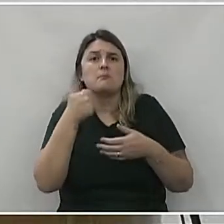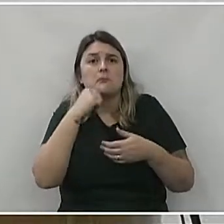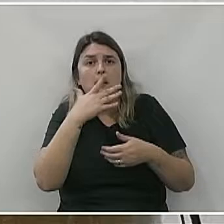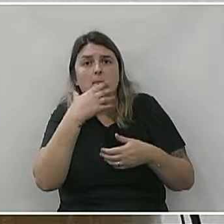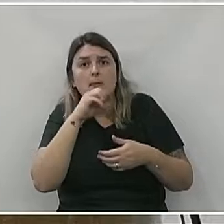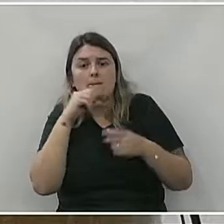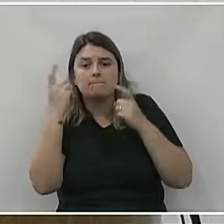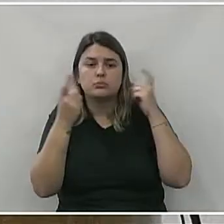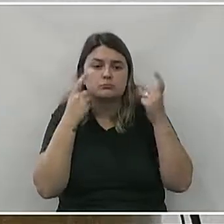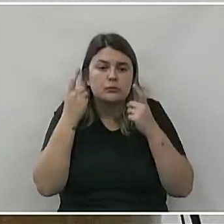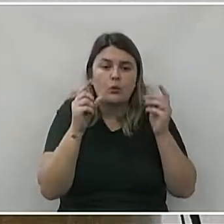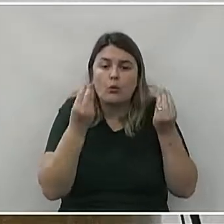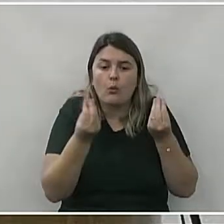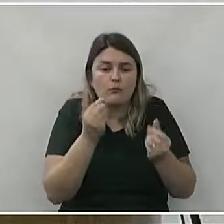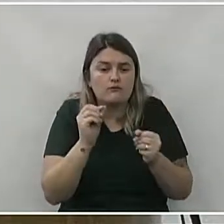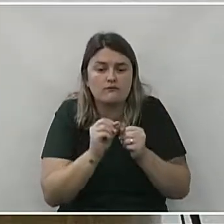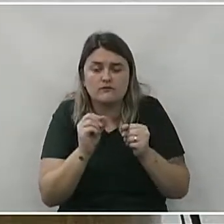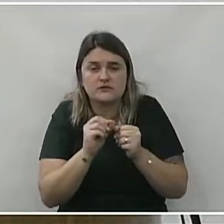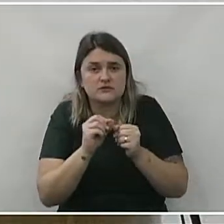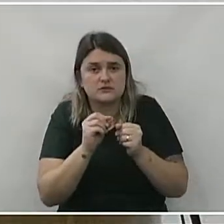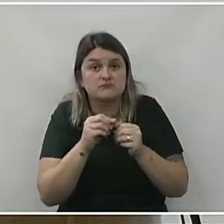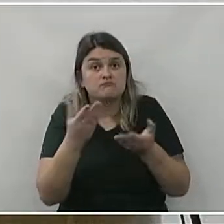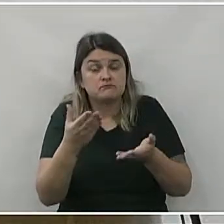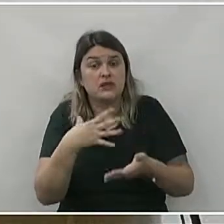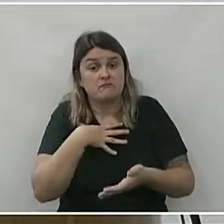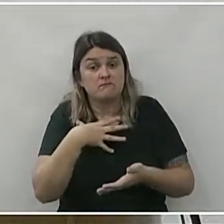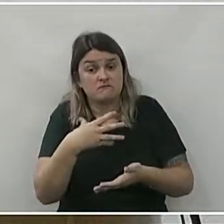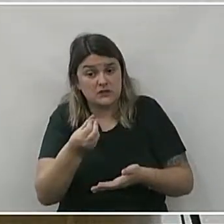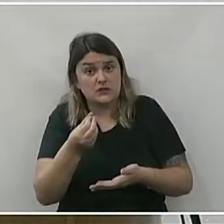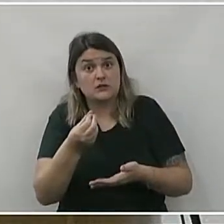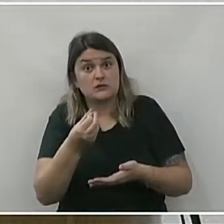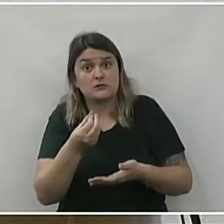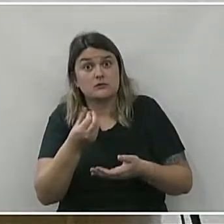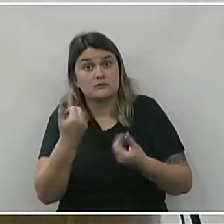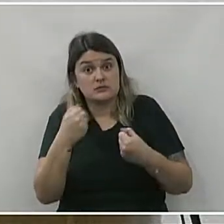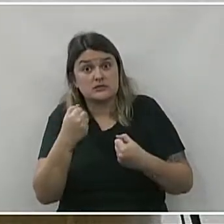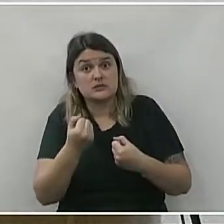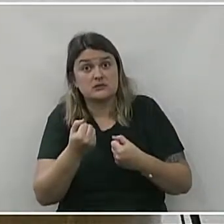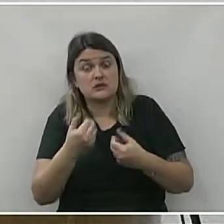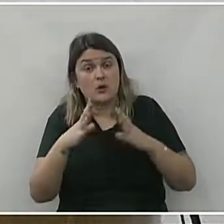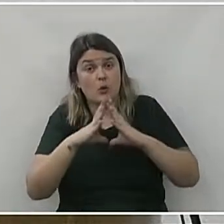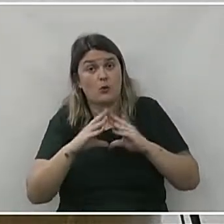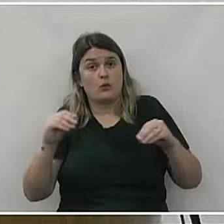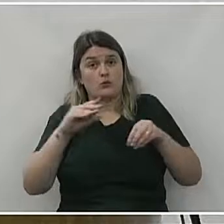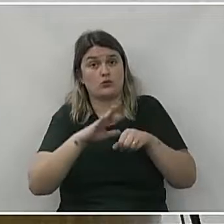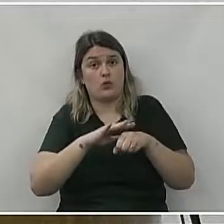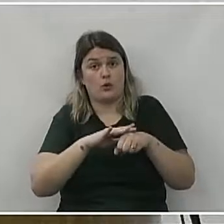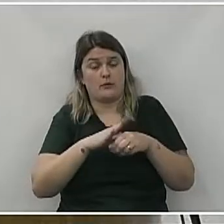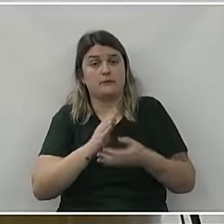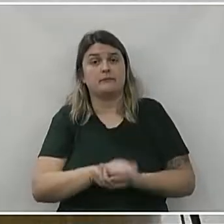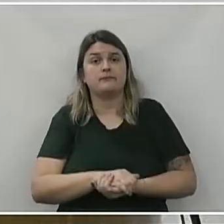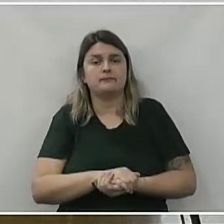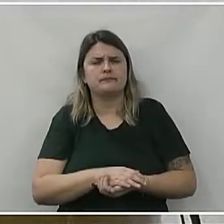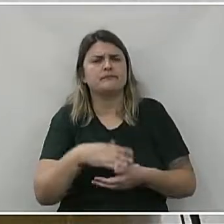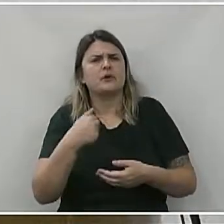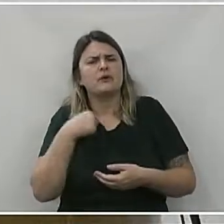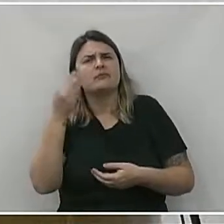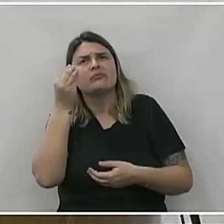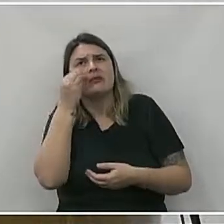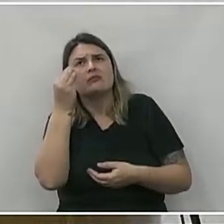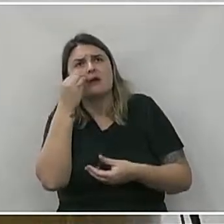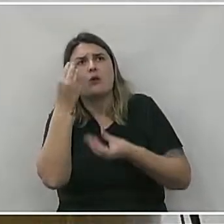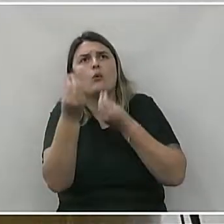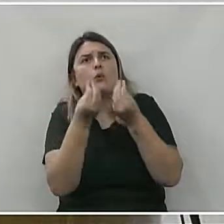e o que se pode fazer para que seus filhos estejam o quanto antes bom novamente. Nessa situação de buscar